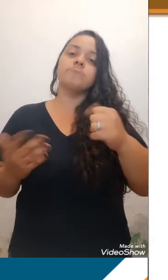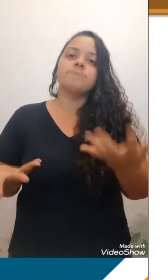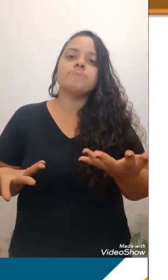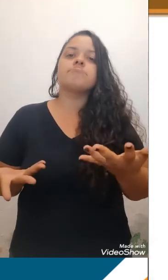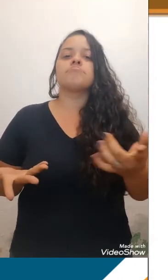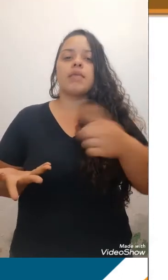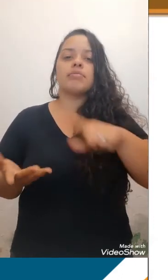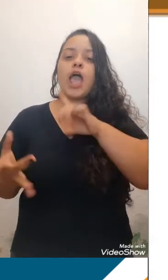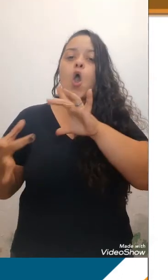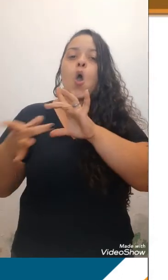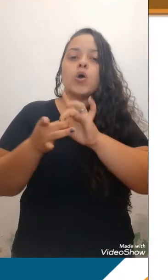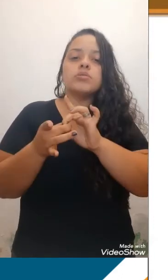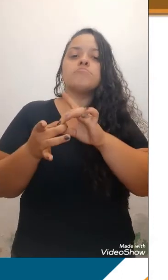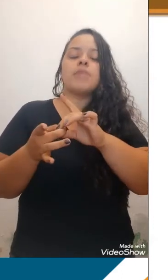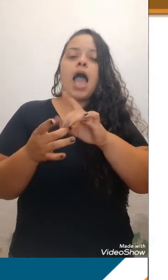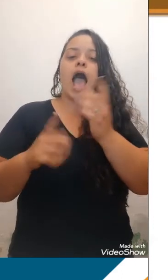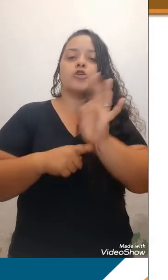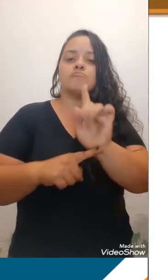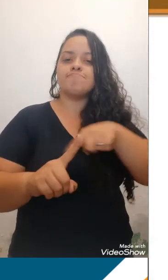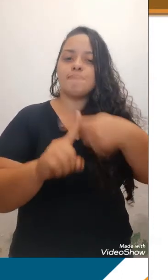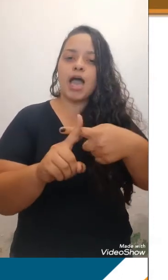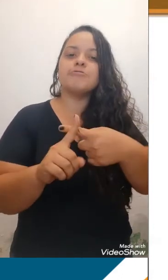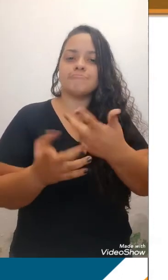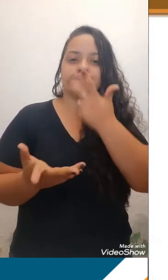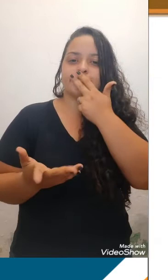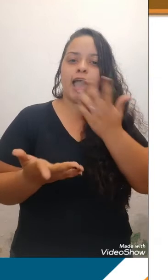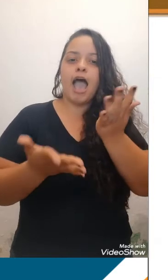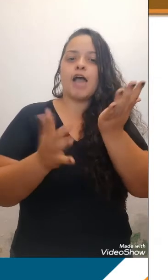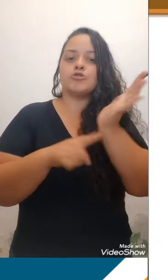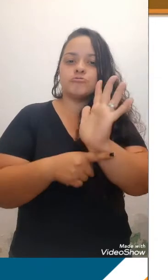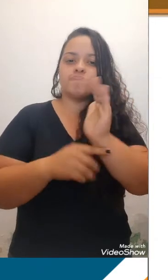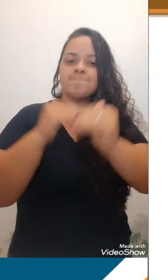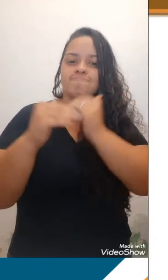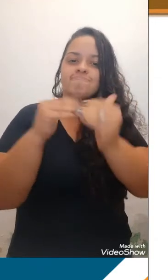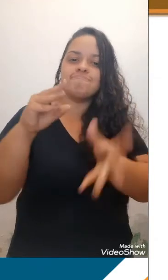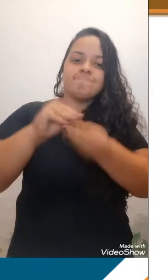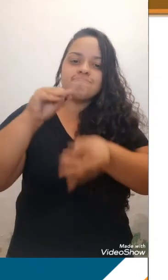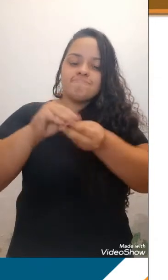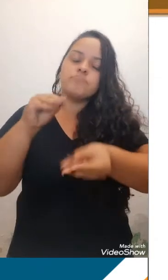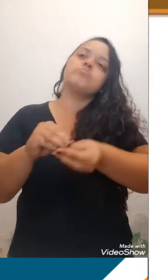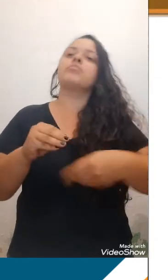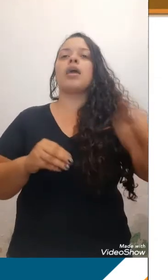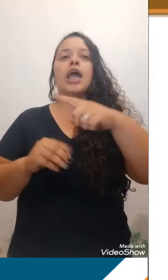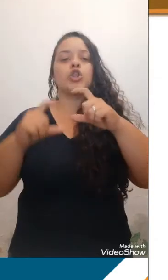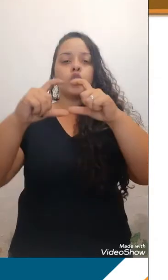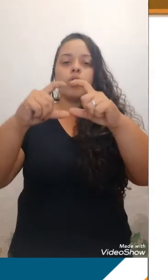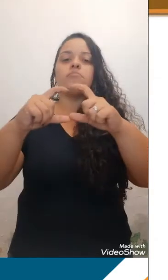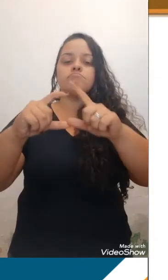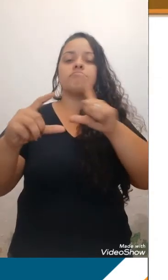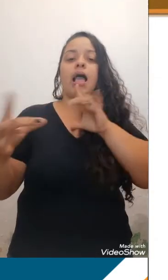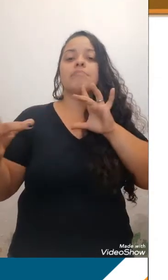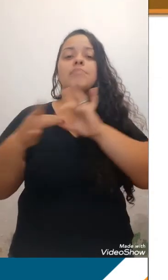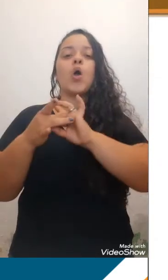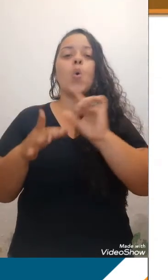ademais, ou seja, um conectivo de adição, certo? E aí também percebam que o tópico frasal ele está muito